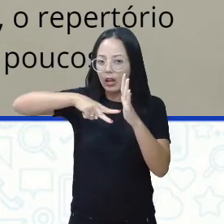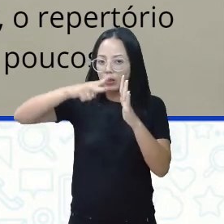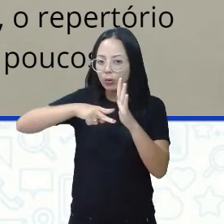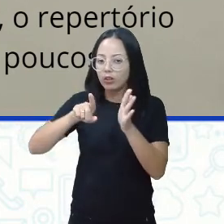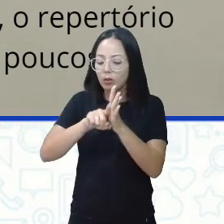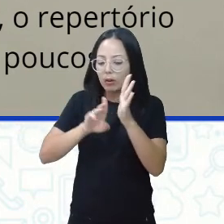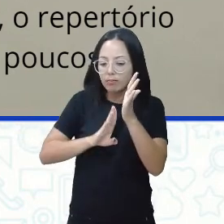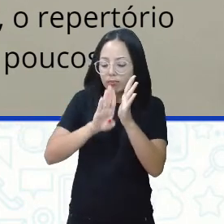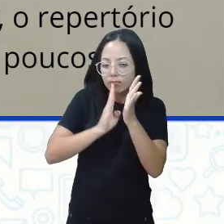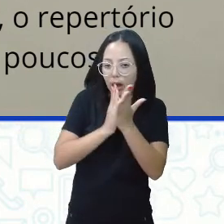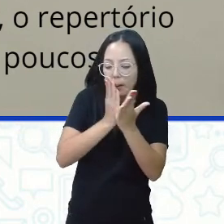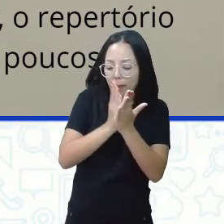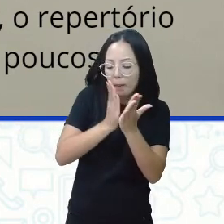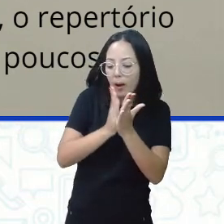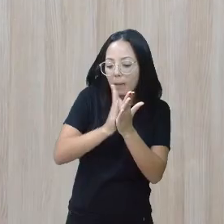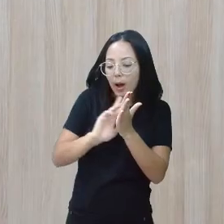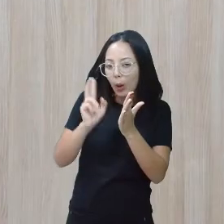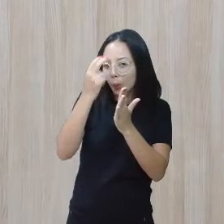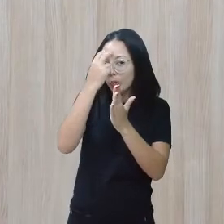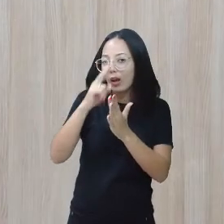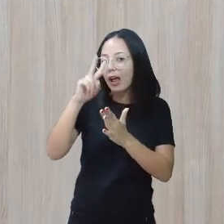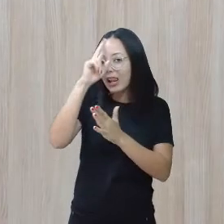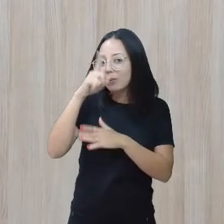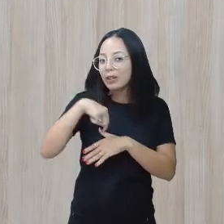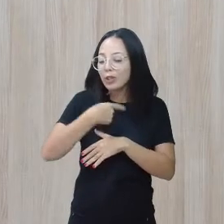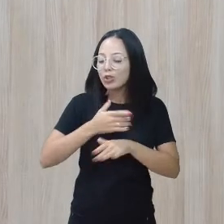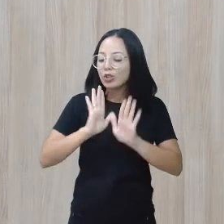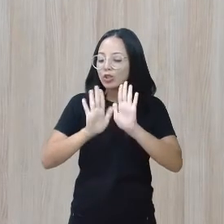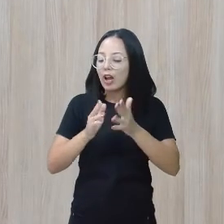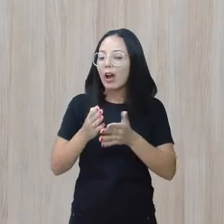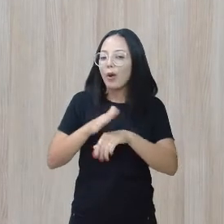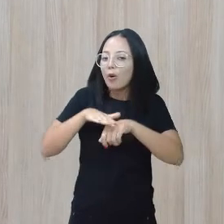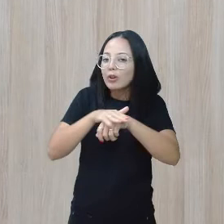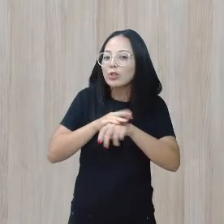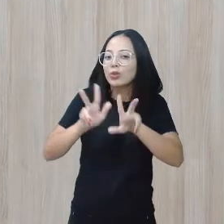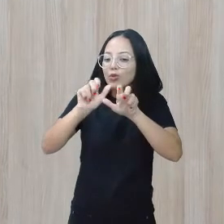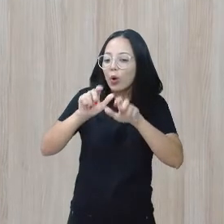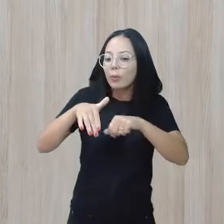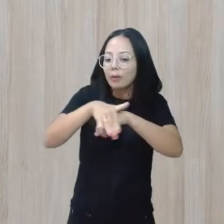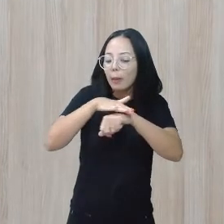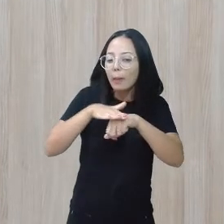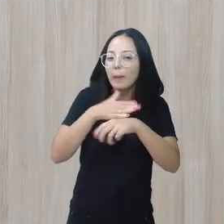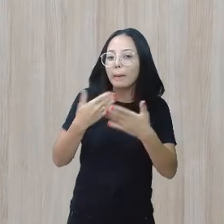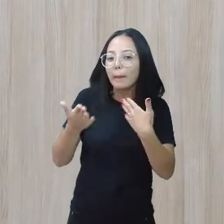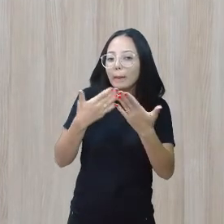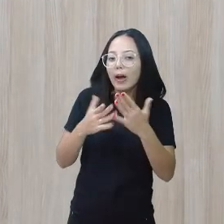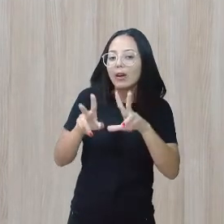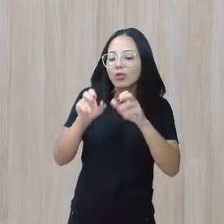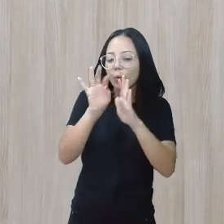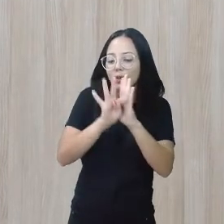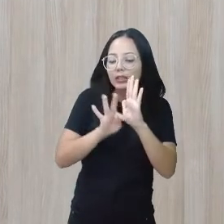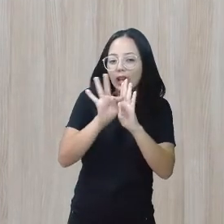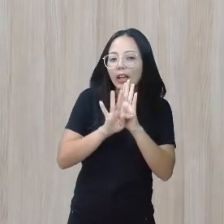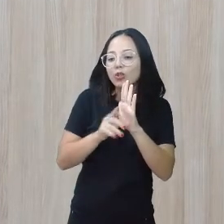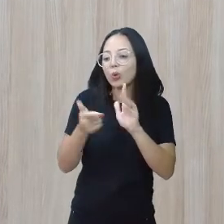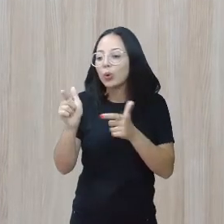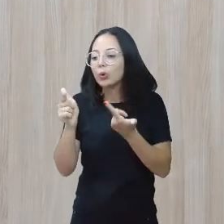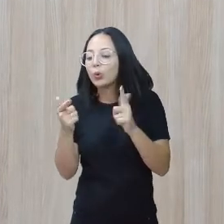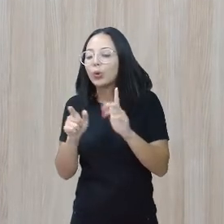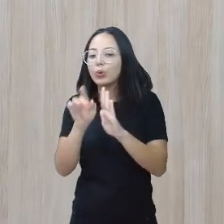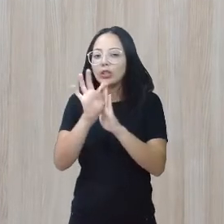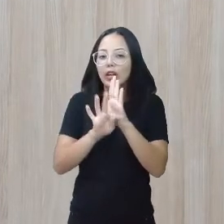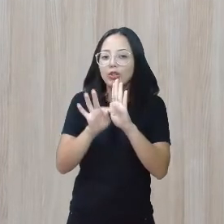cultural virá aos poucos. Lembra que a gente já conversou aqui sobre várias formas narrativas, sobre textos outros, né?